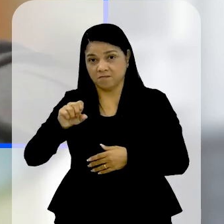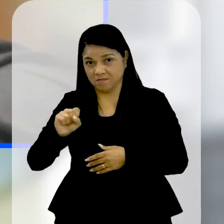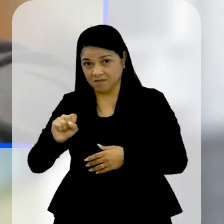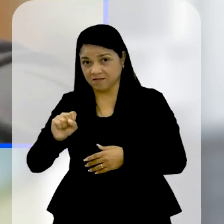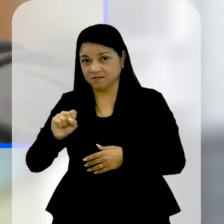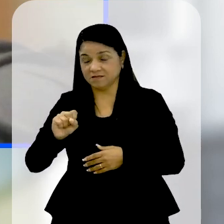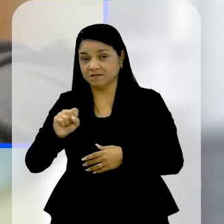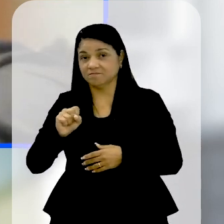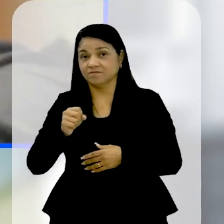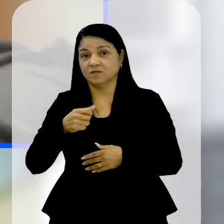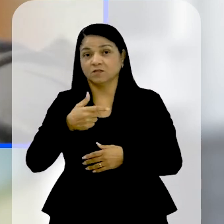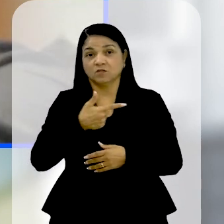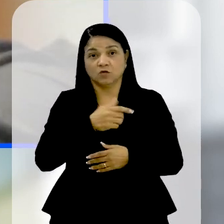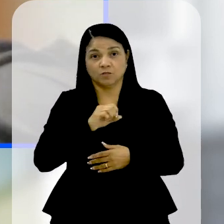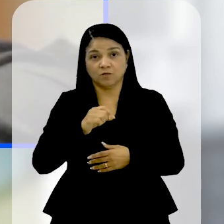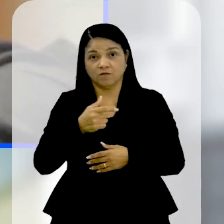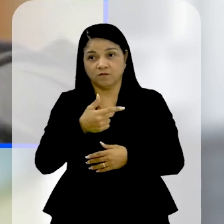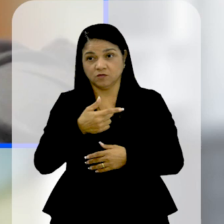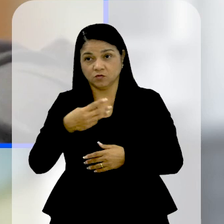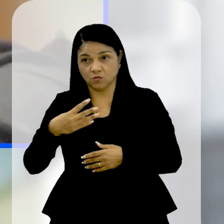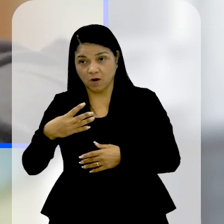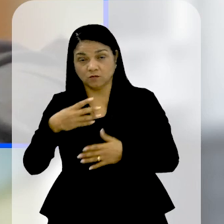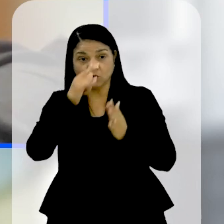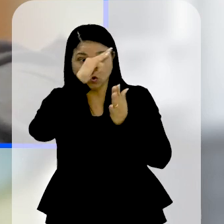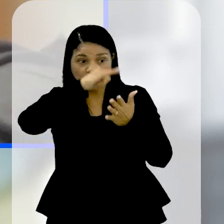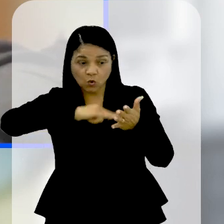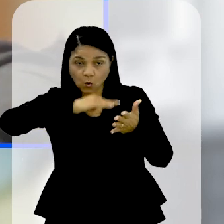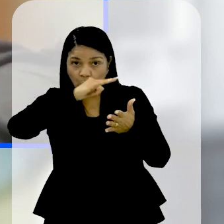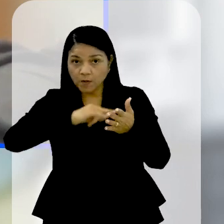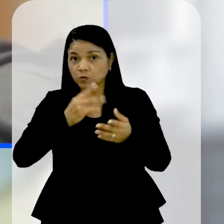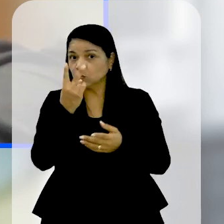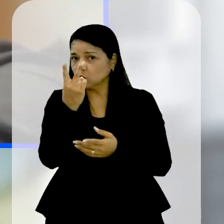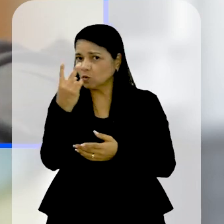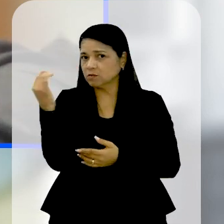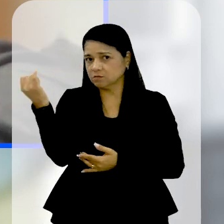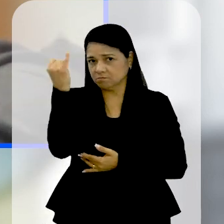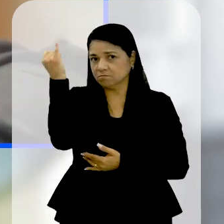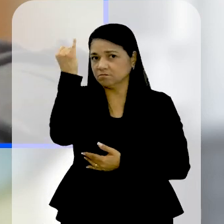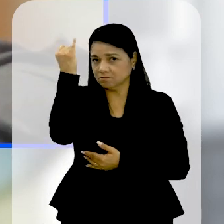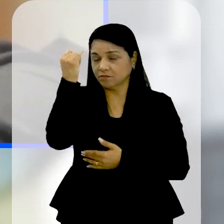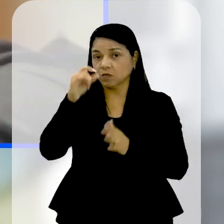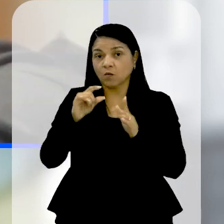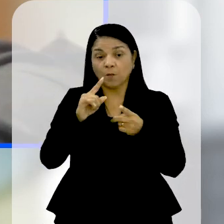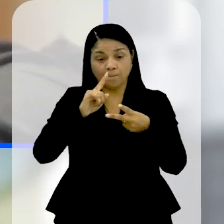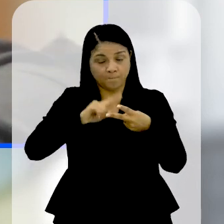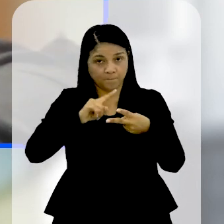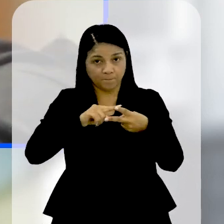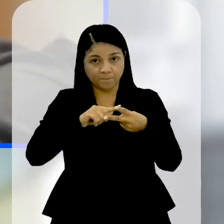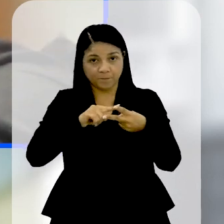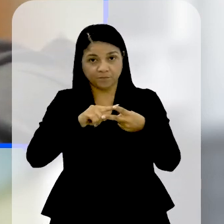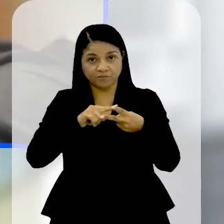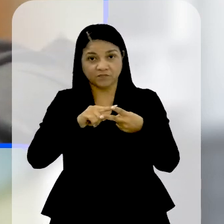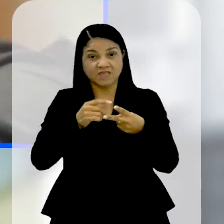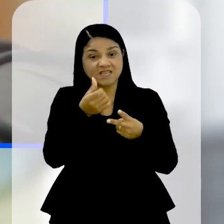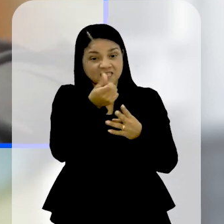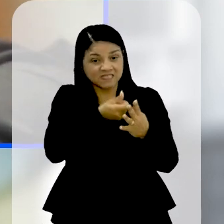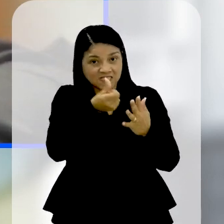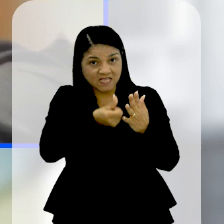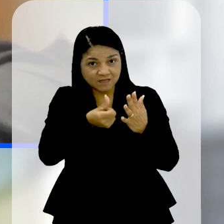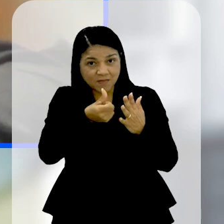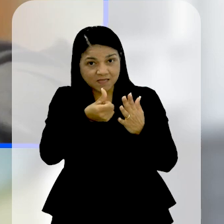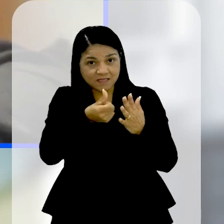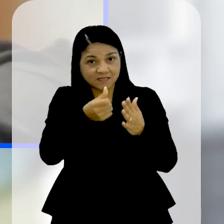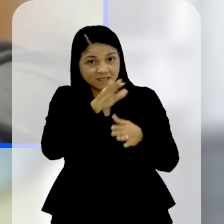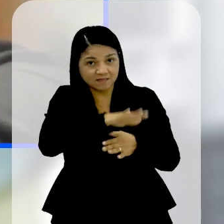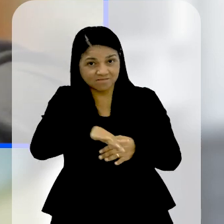Mundial de Saúde, nesse ano, ela lançou dois documentos importantes. O primeiro, que fala que a partir